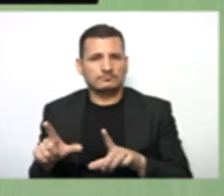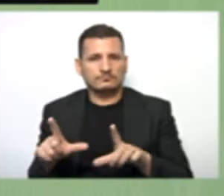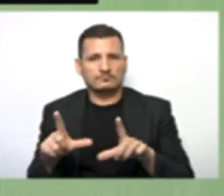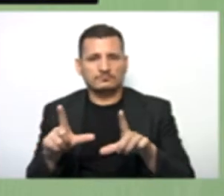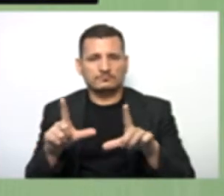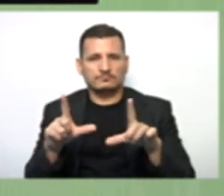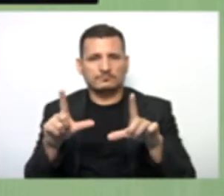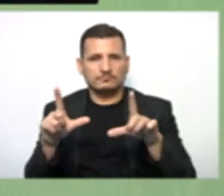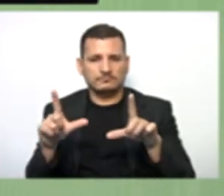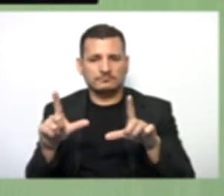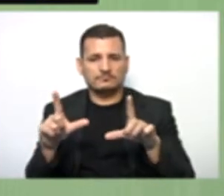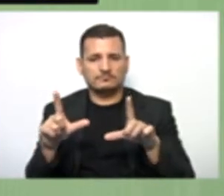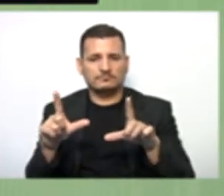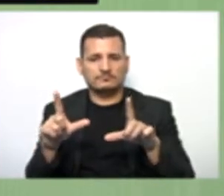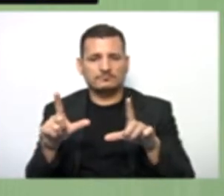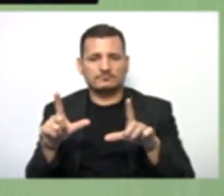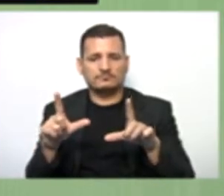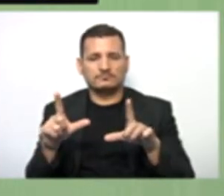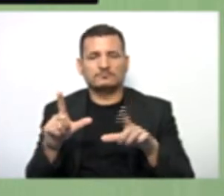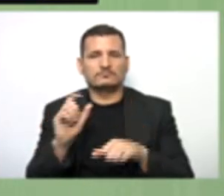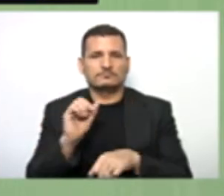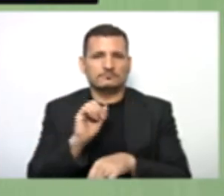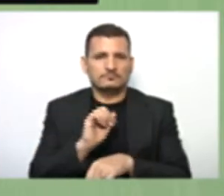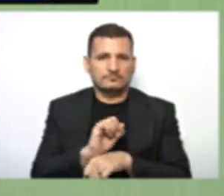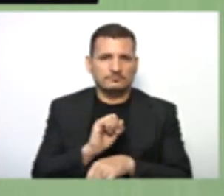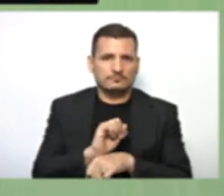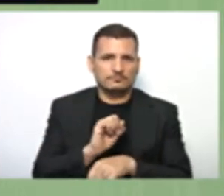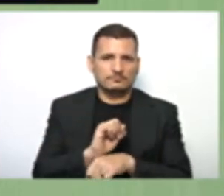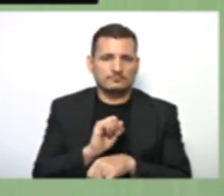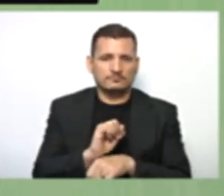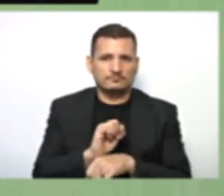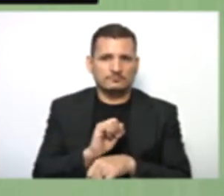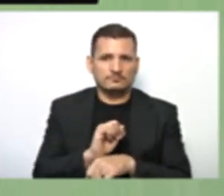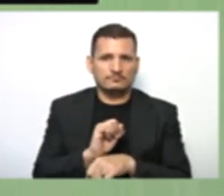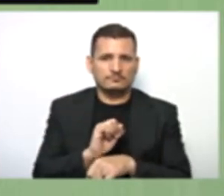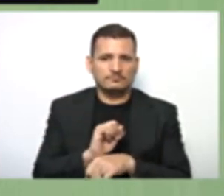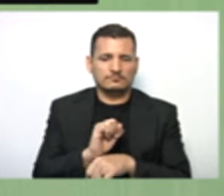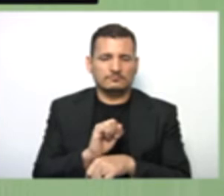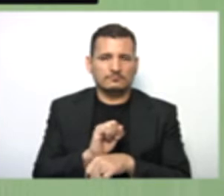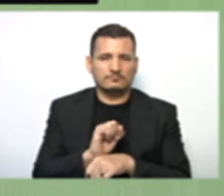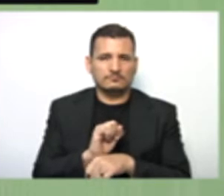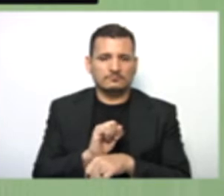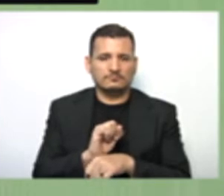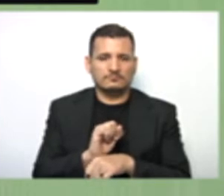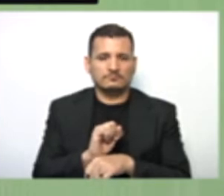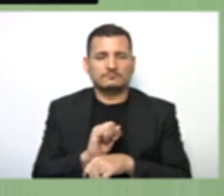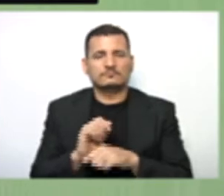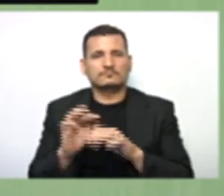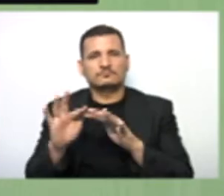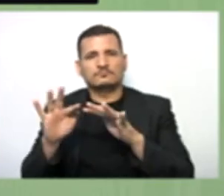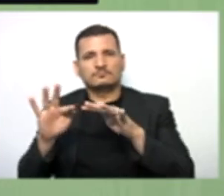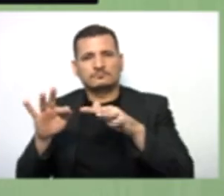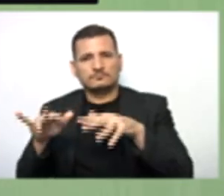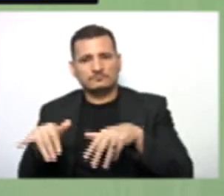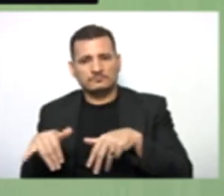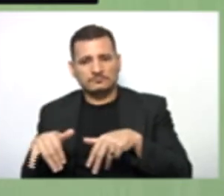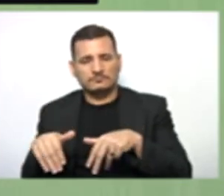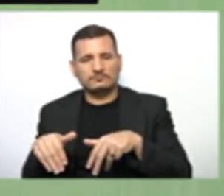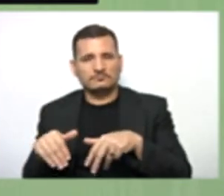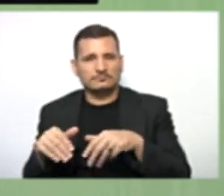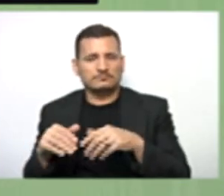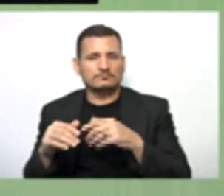propriamente dito executado. Espera, quando ele foi paralisado por algum motivo. E terminado, quando